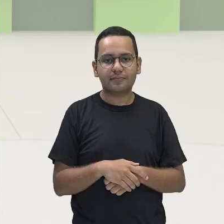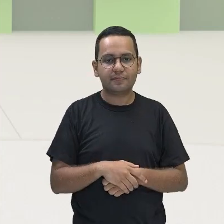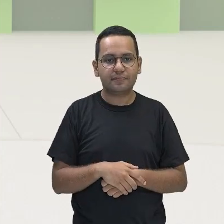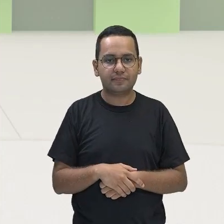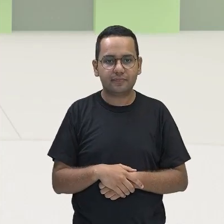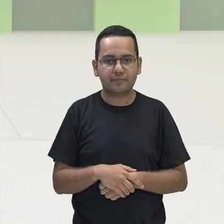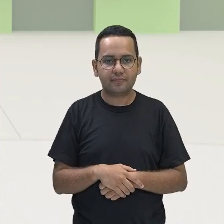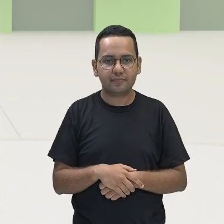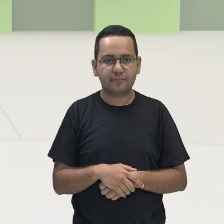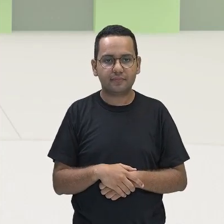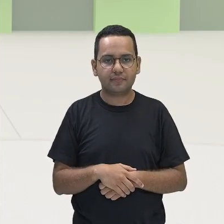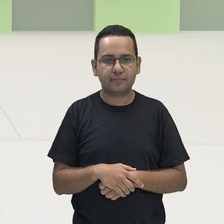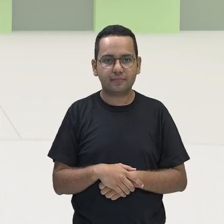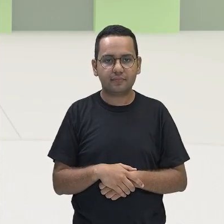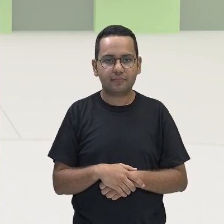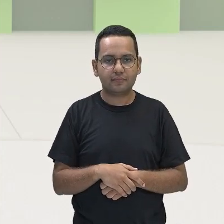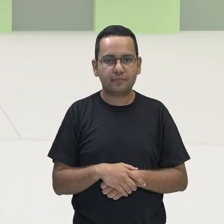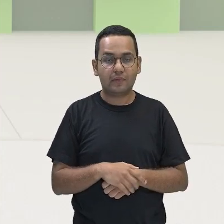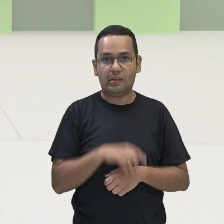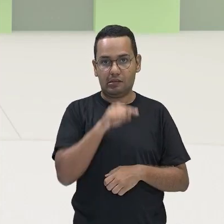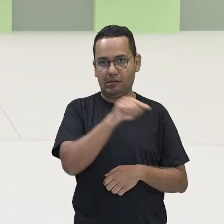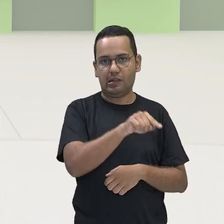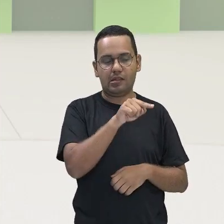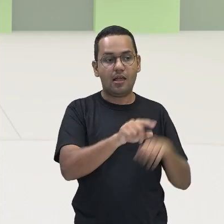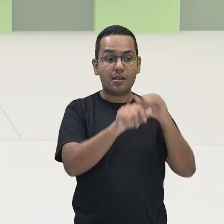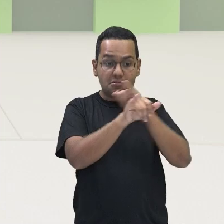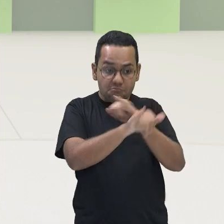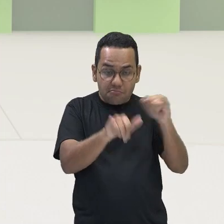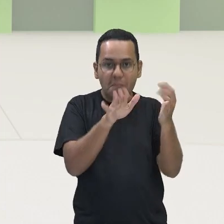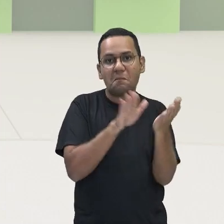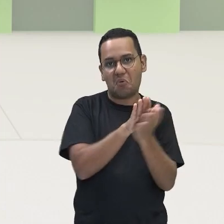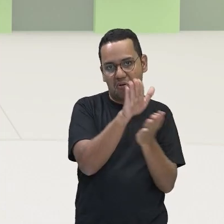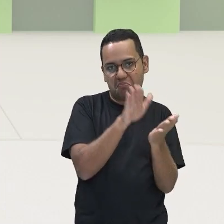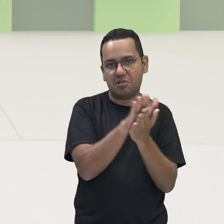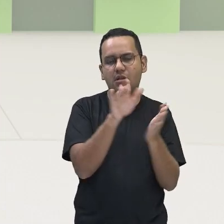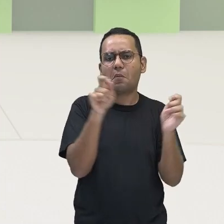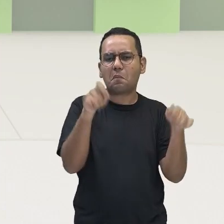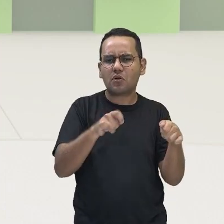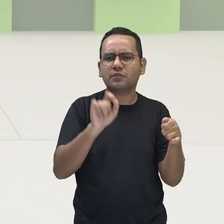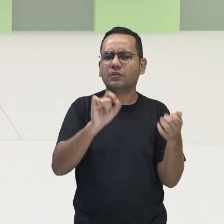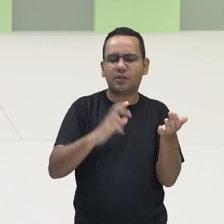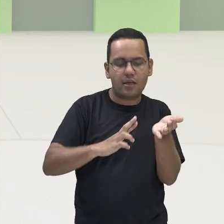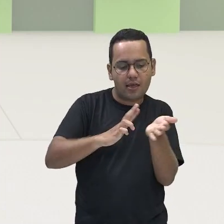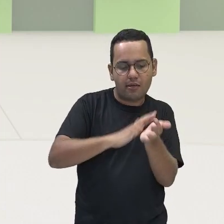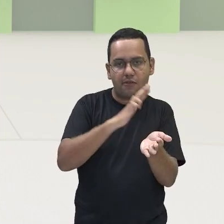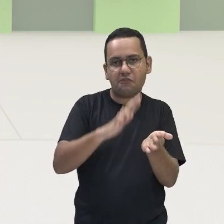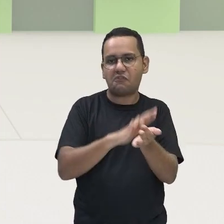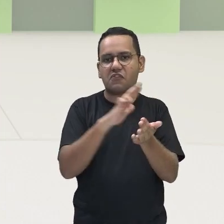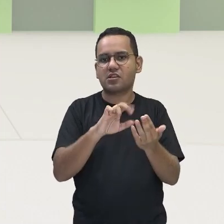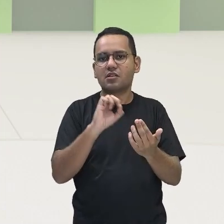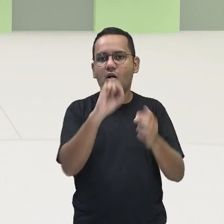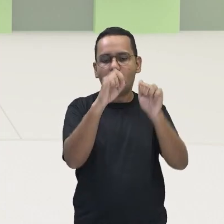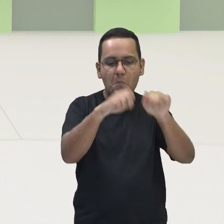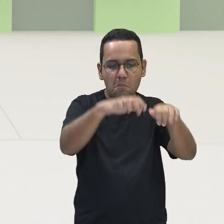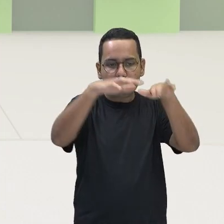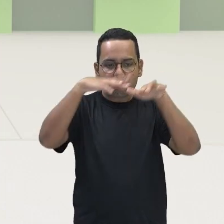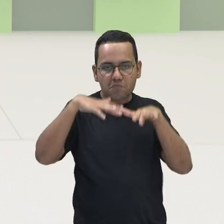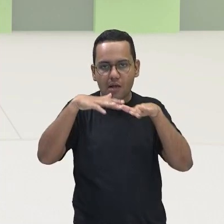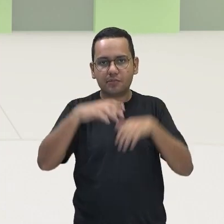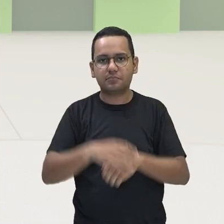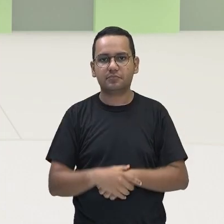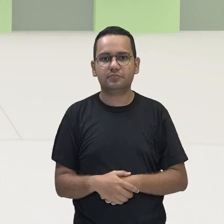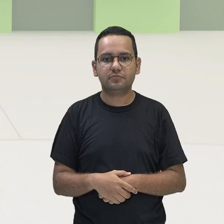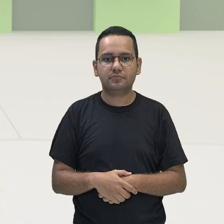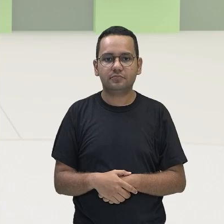eles até publicam, né, os seus resultados em revistas, em congressos, e assim